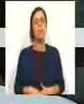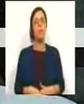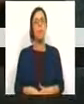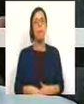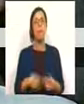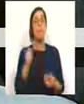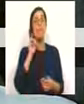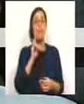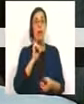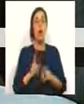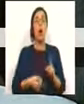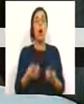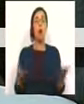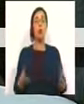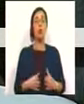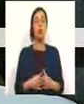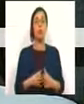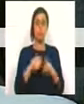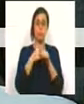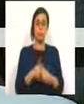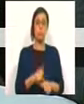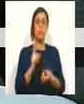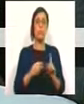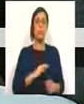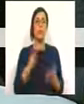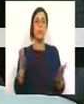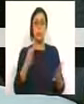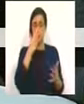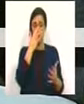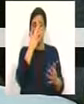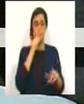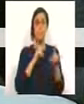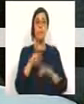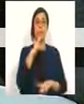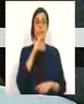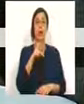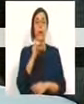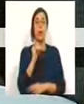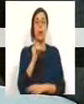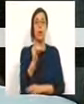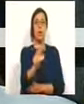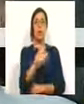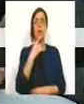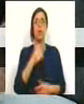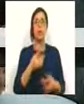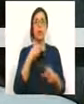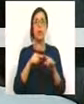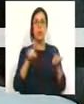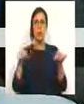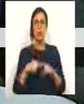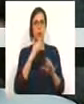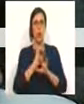as verbas para que se cumpra aquilo com a senhora o deputado ruy vício frio que é instalações